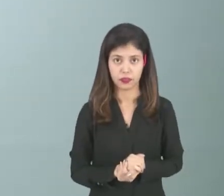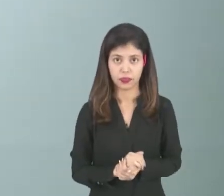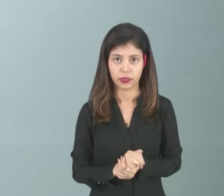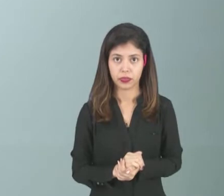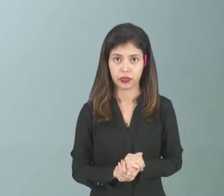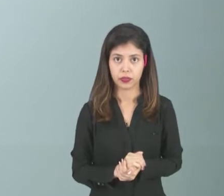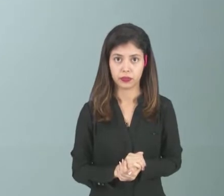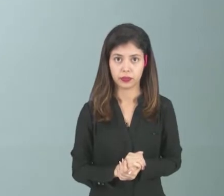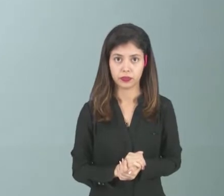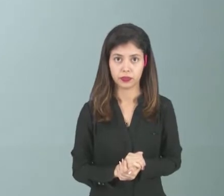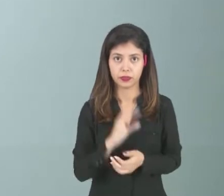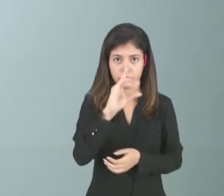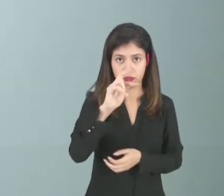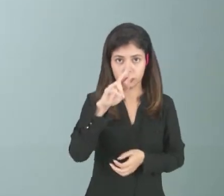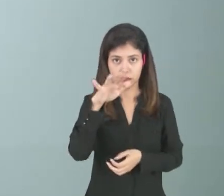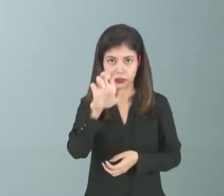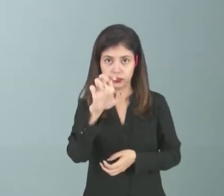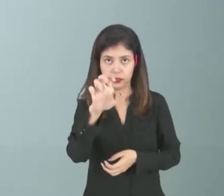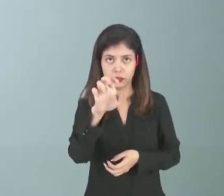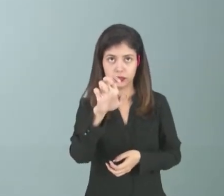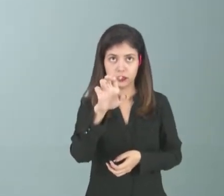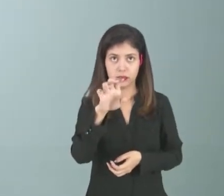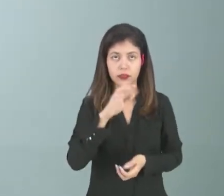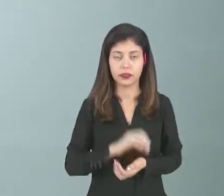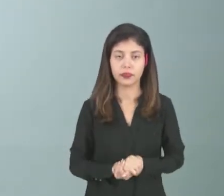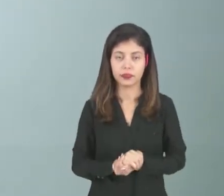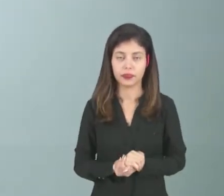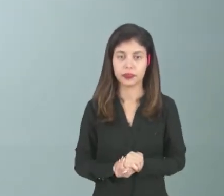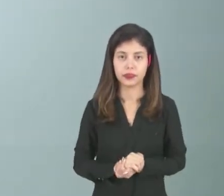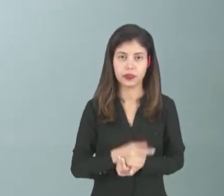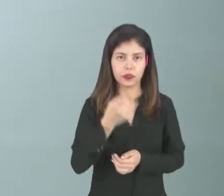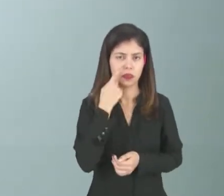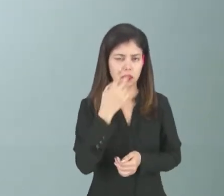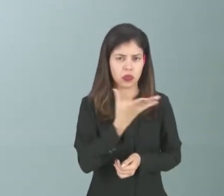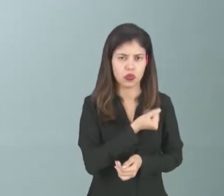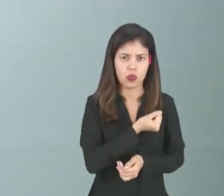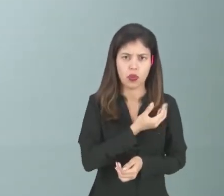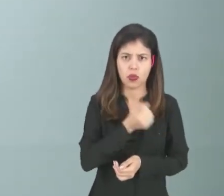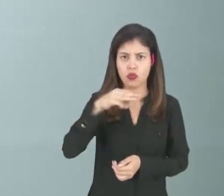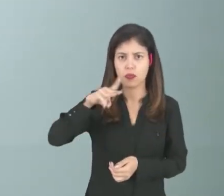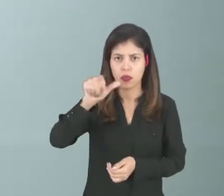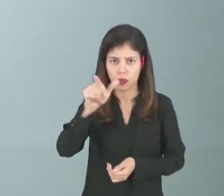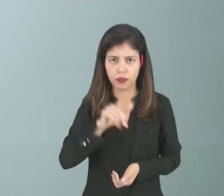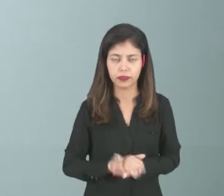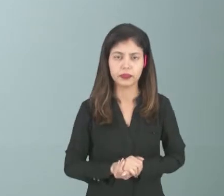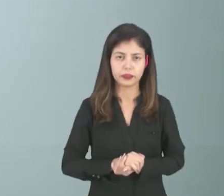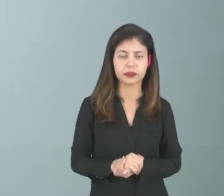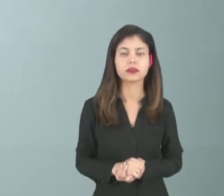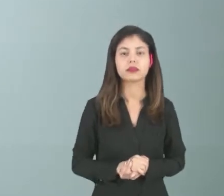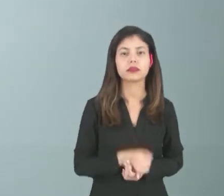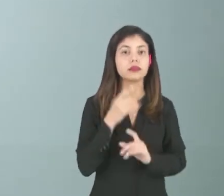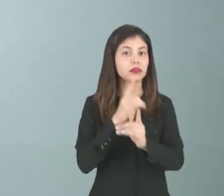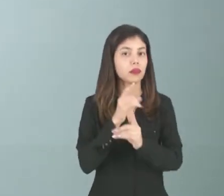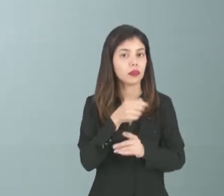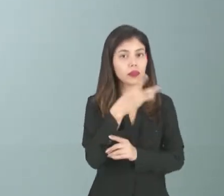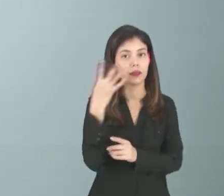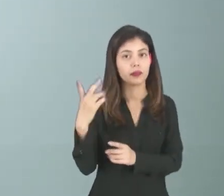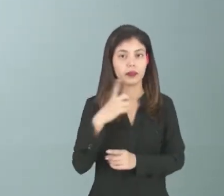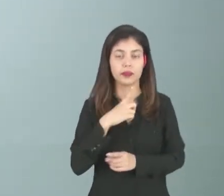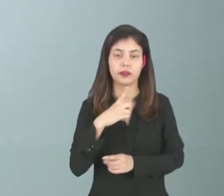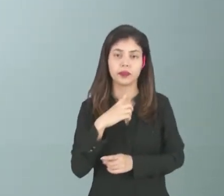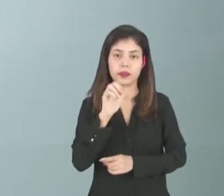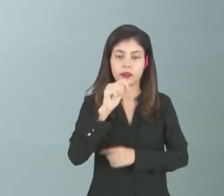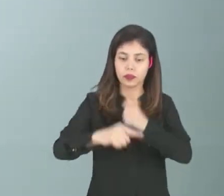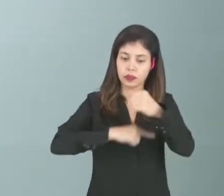é identificado pelo coeficiente estequiométrico, que vai estar nos indicando o número de mols. A gente vai estar identificando a quantidade